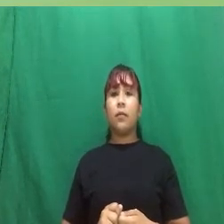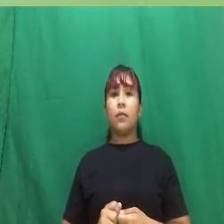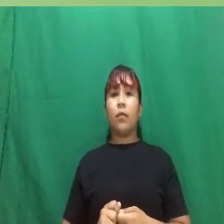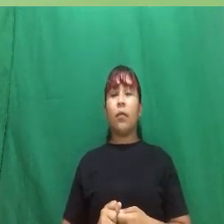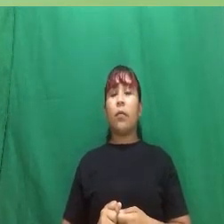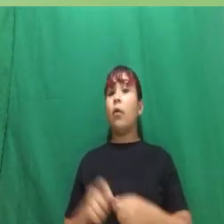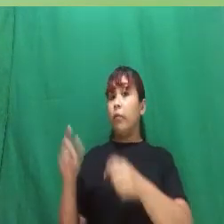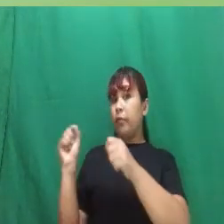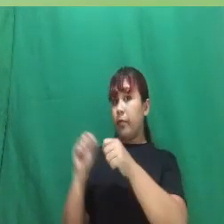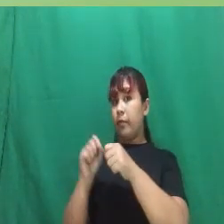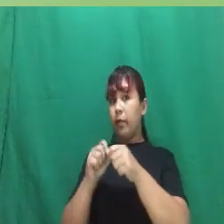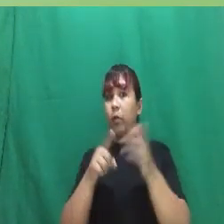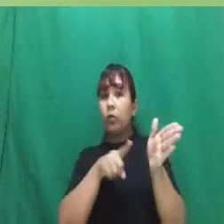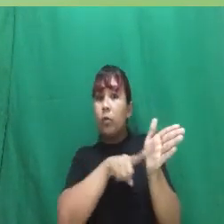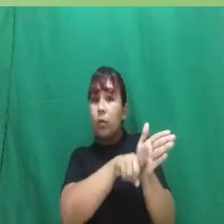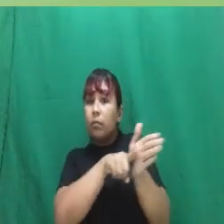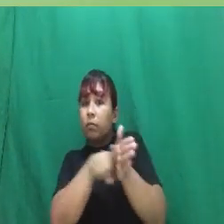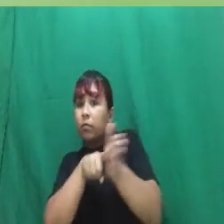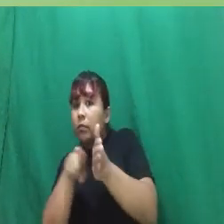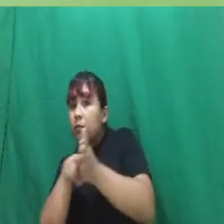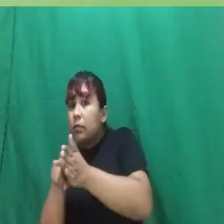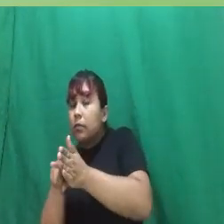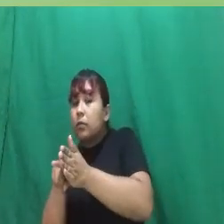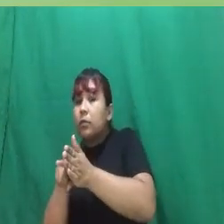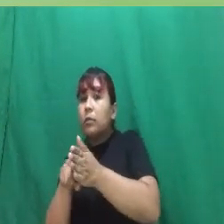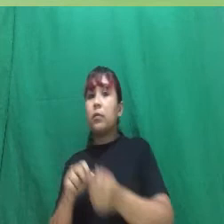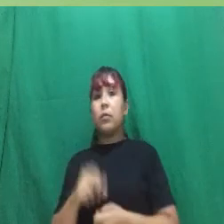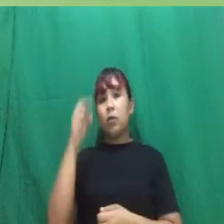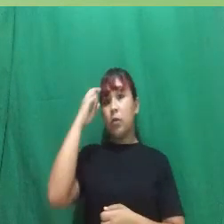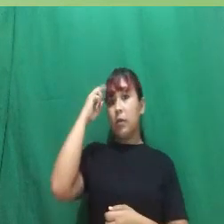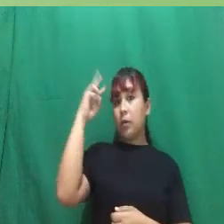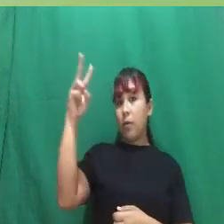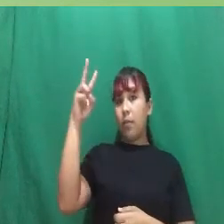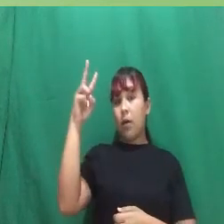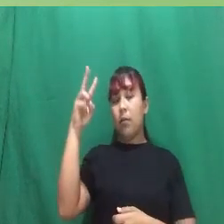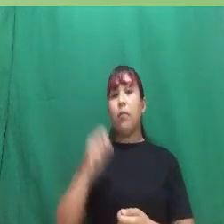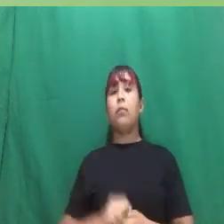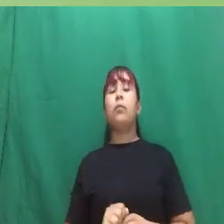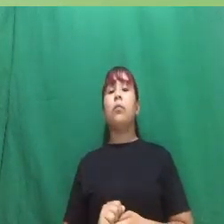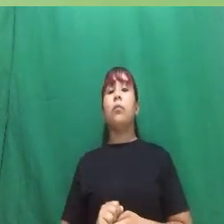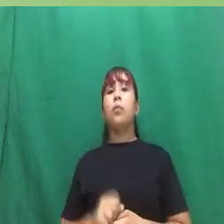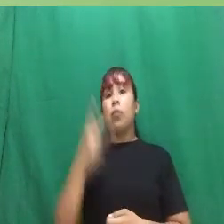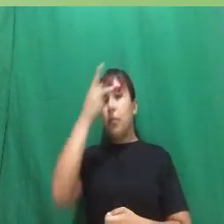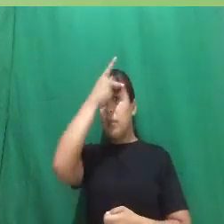Inclusive, algumas até disseram, até que enfim estão falando da gente, que só falam de negro.